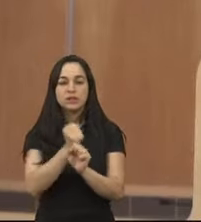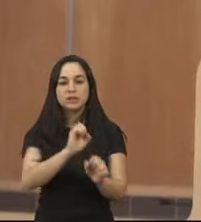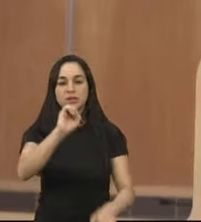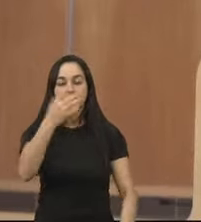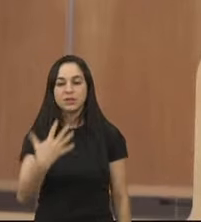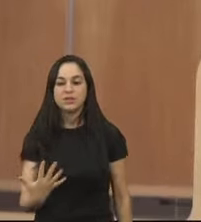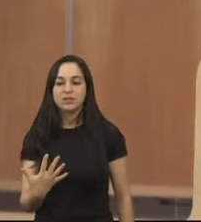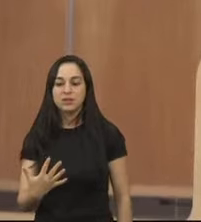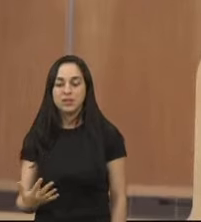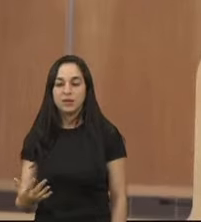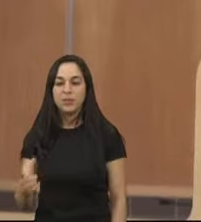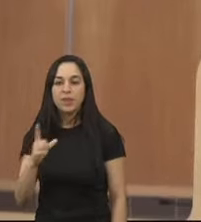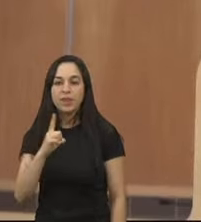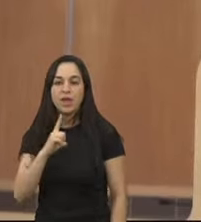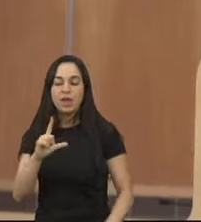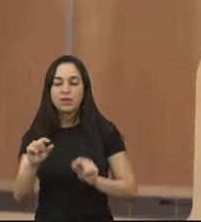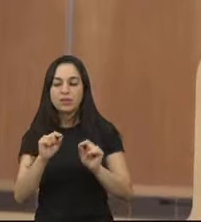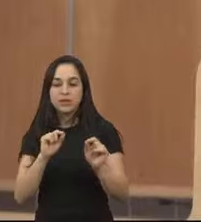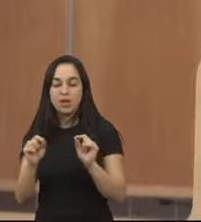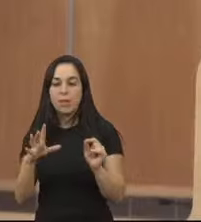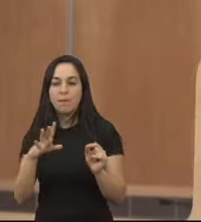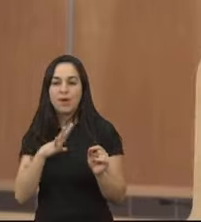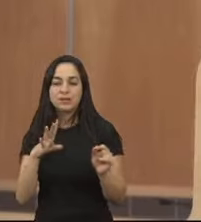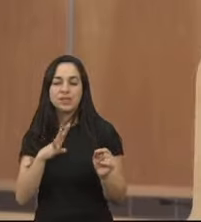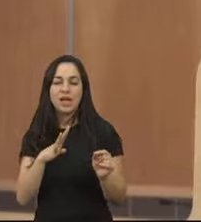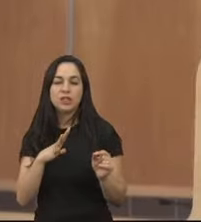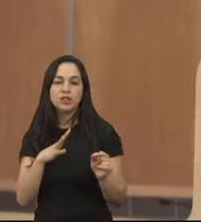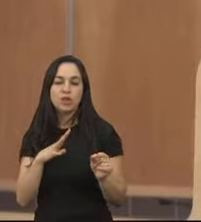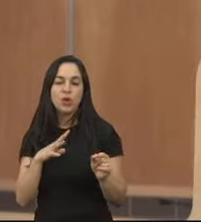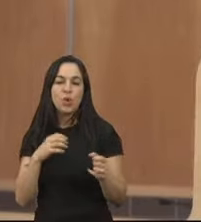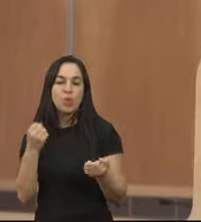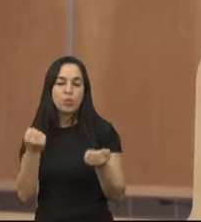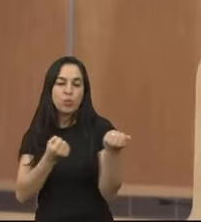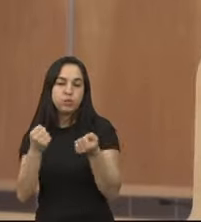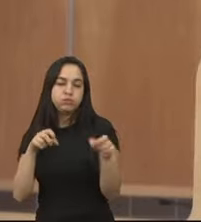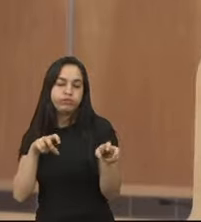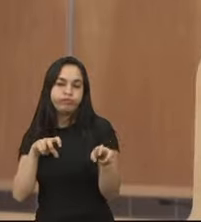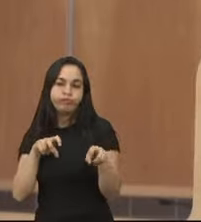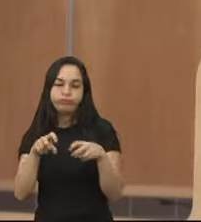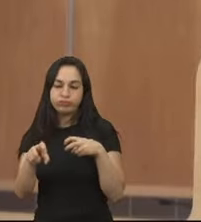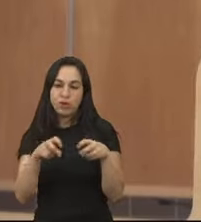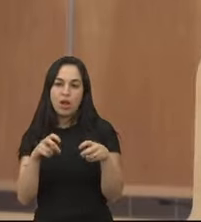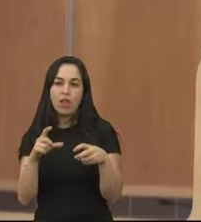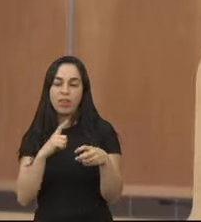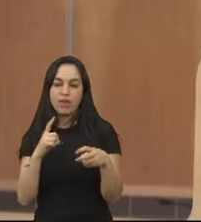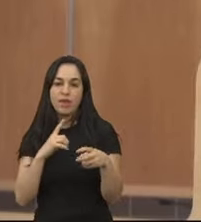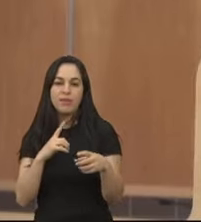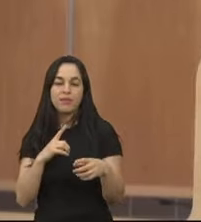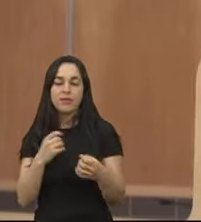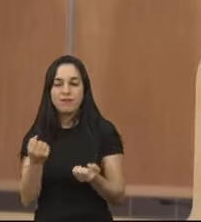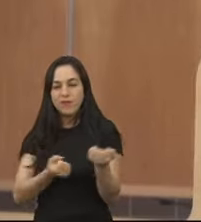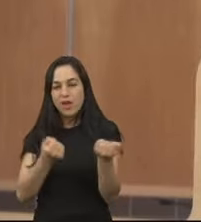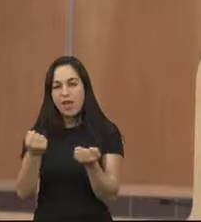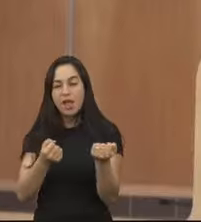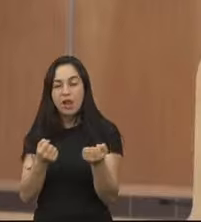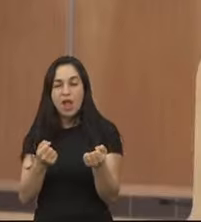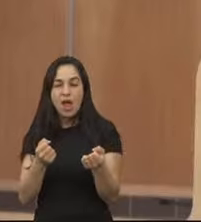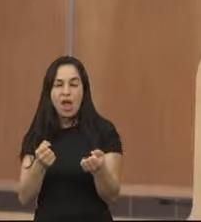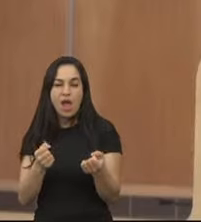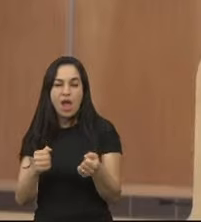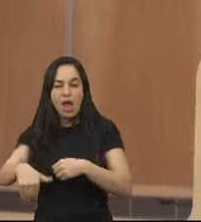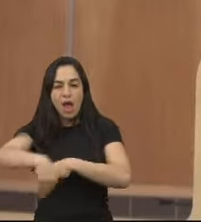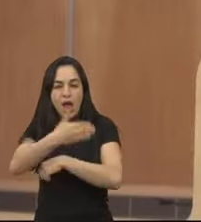Nós temos hoje em dia uma cidade cheia de carros, né, Gabriel? Bastante veículo, ruas estreitas, mas também nós